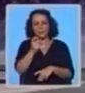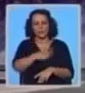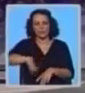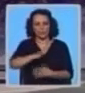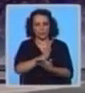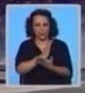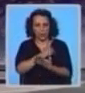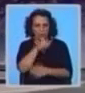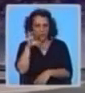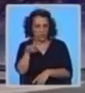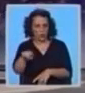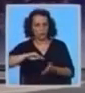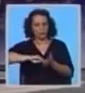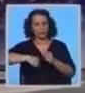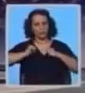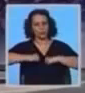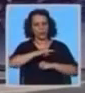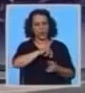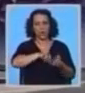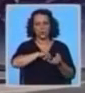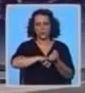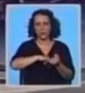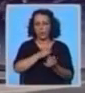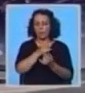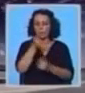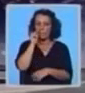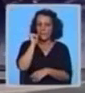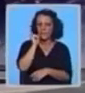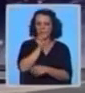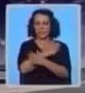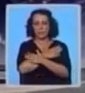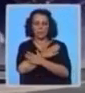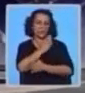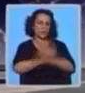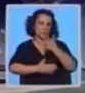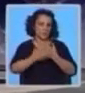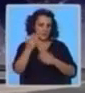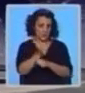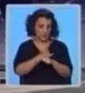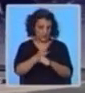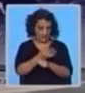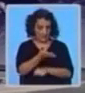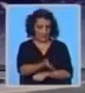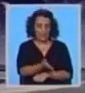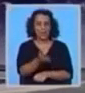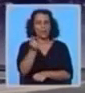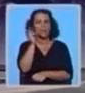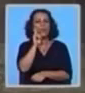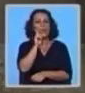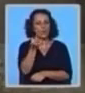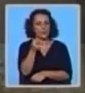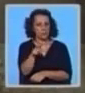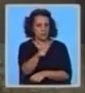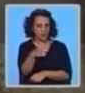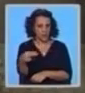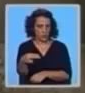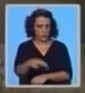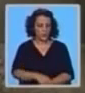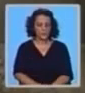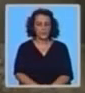hoje um protocolo com a Associação de Pais e Amigos dos Deficientes da Ilha no valor de 3 mil euros.